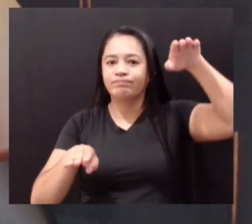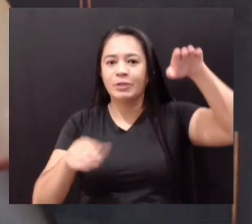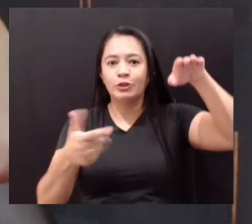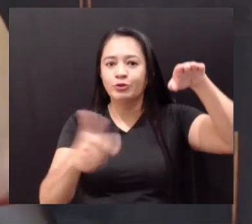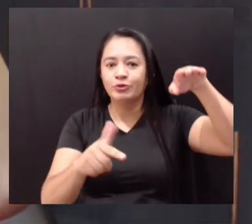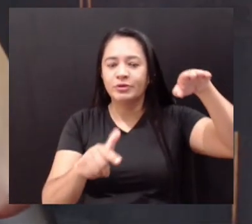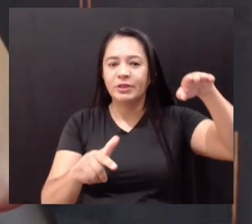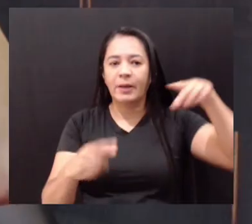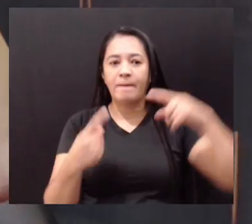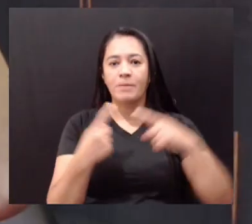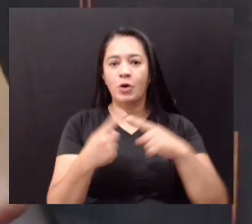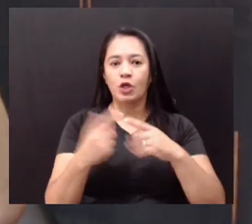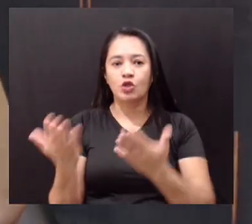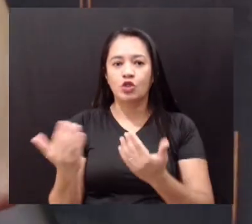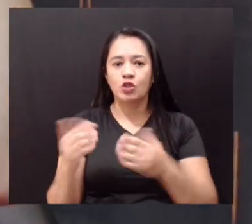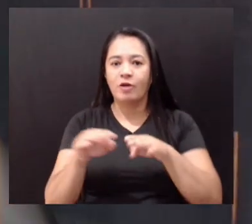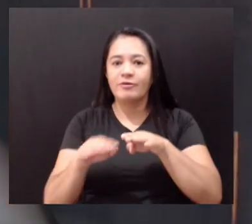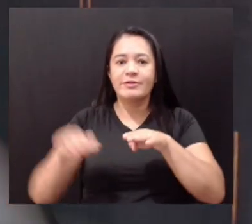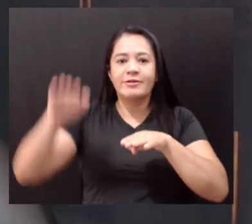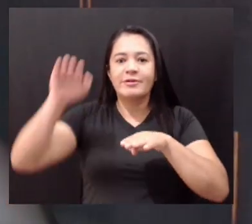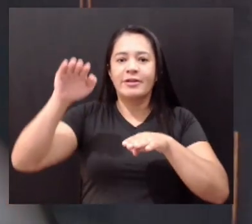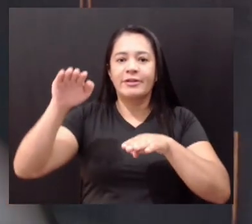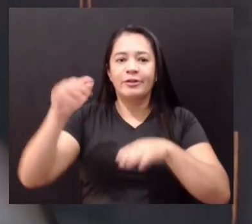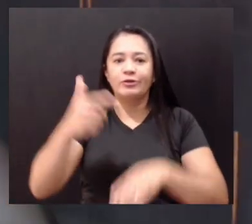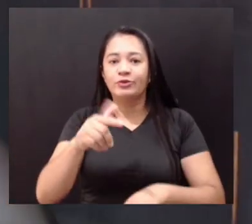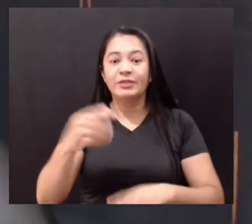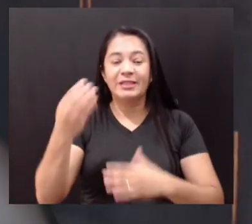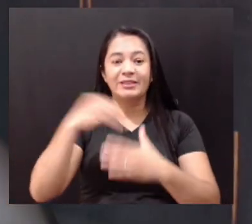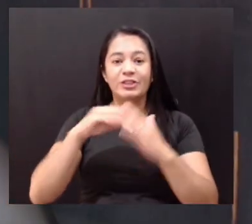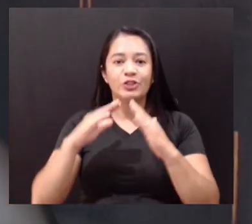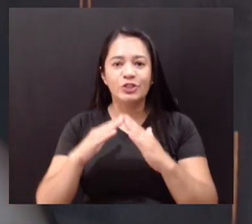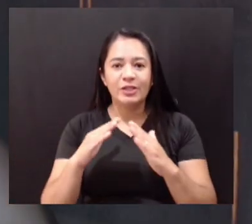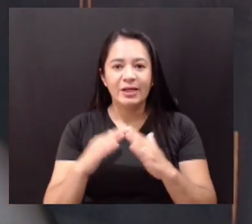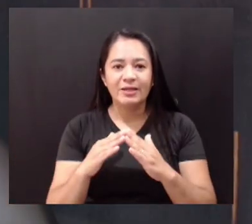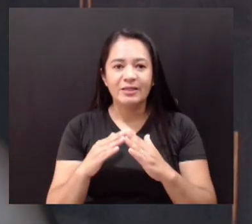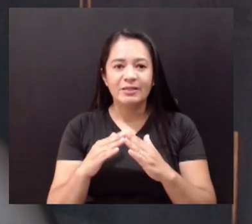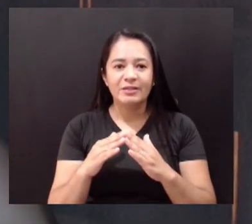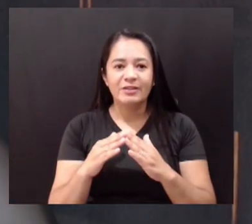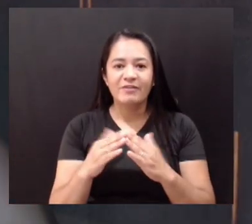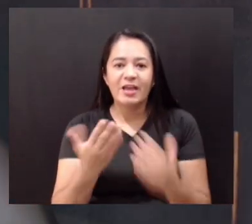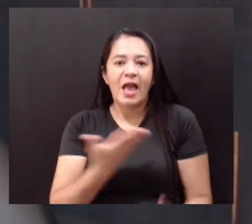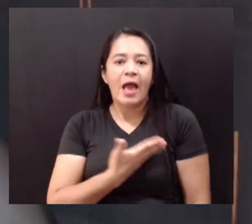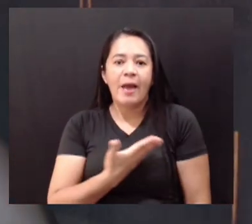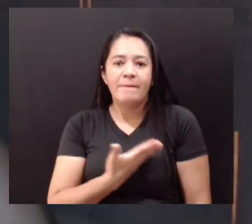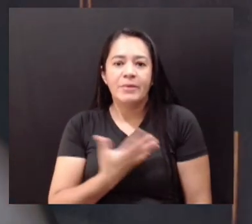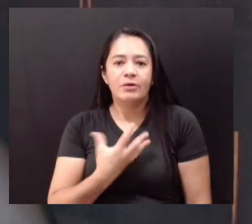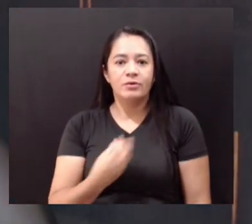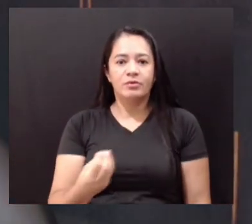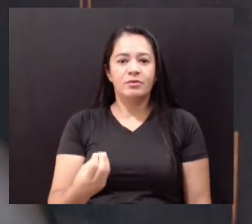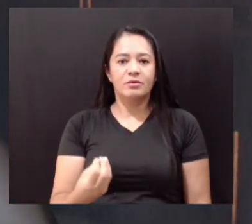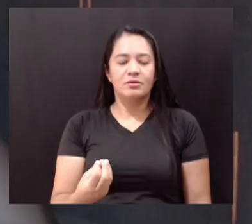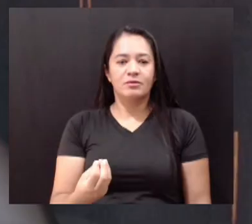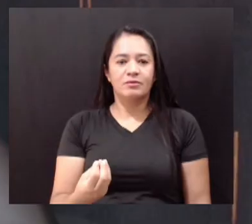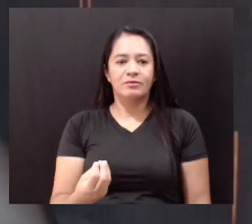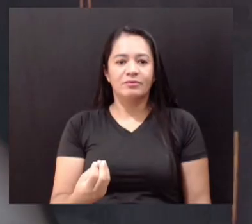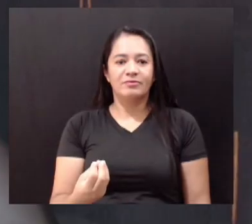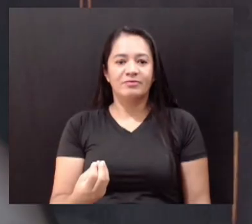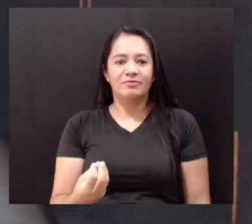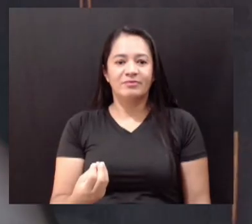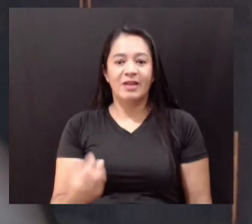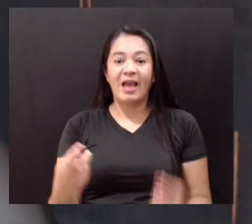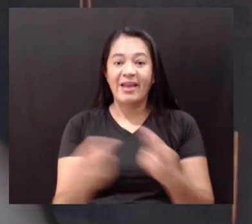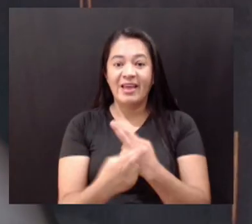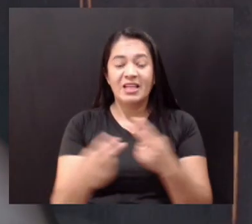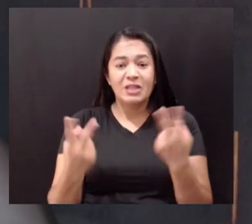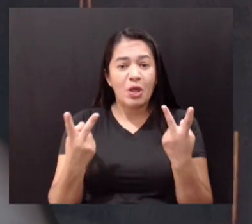quê? Porque não existe hierarquia em casa. O pai e a mãe viram amigos dos filhos, então existe uma relação que está muito igual. Isso é